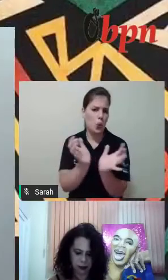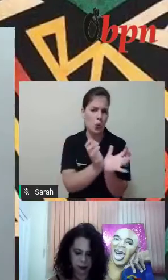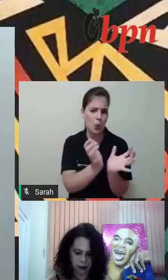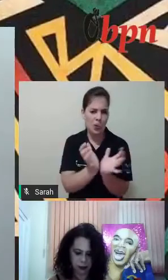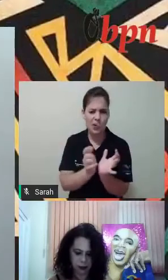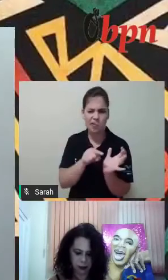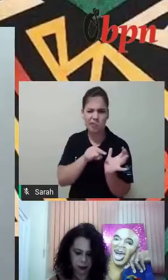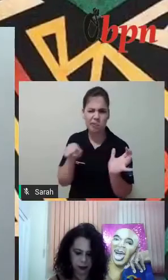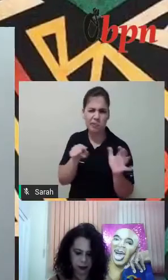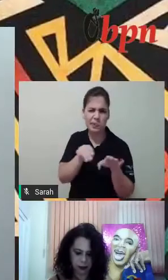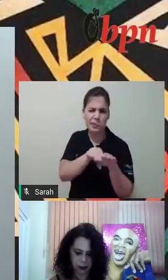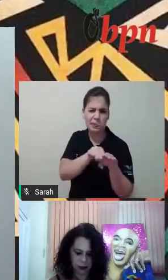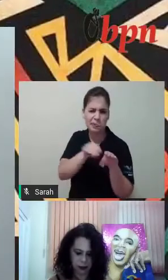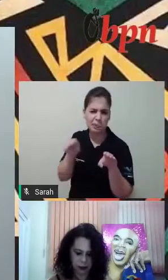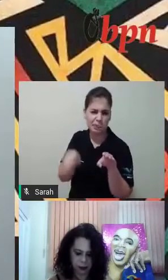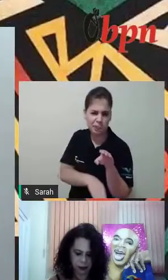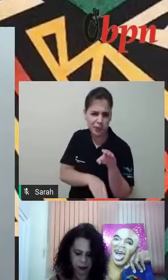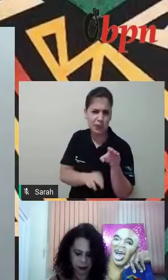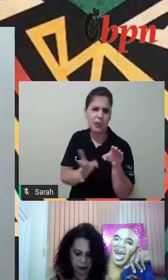subalternizados ou os grupos